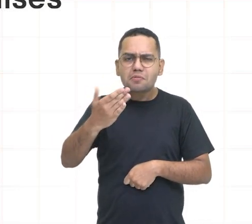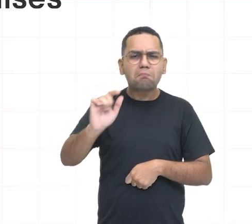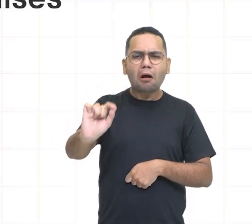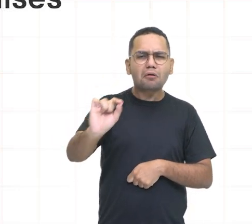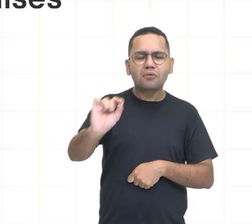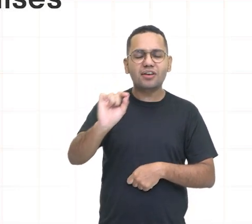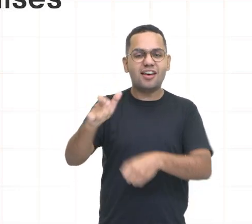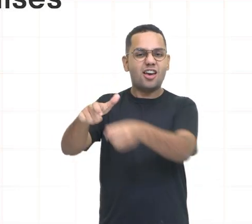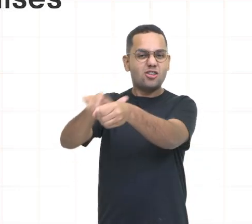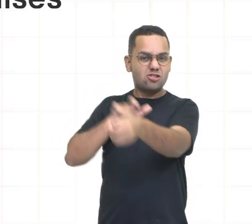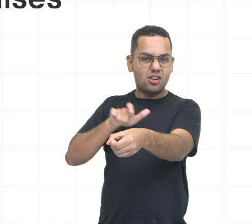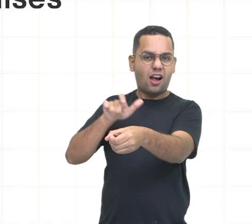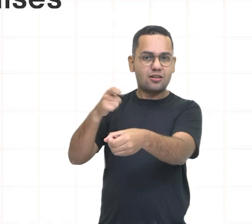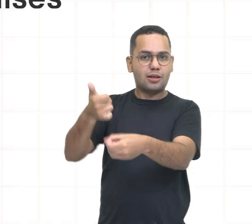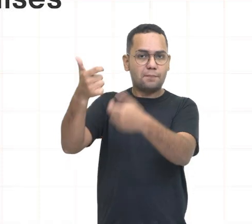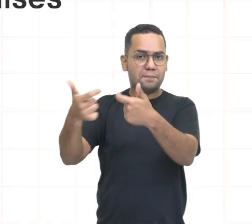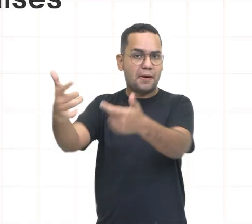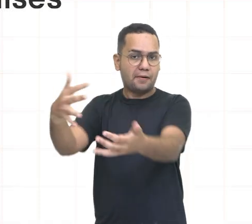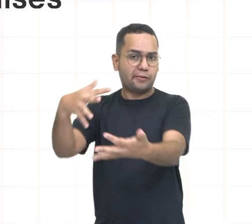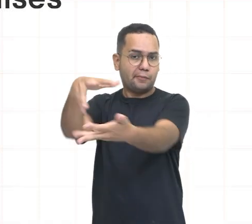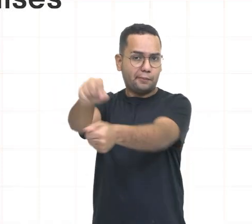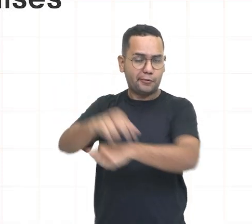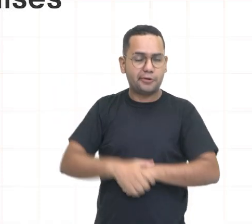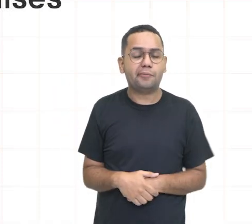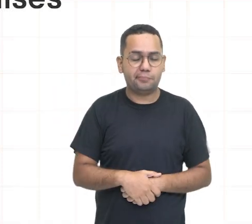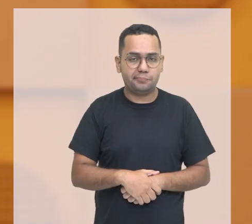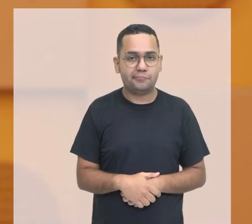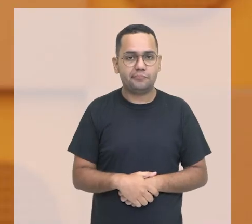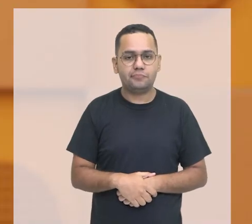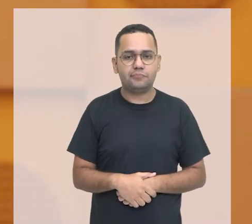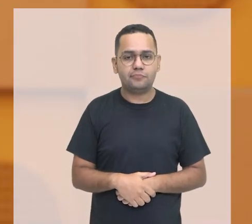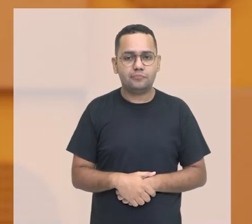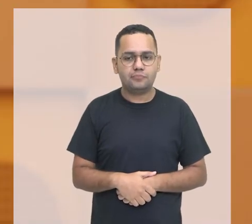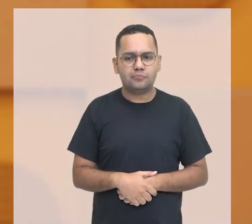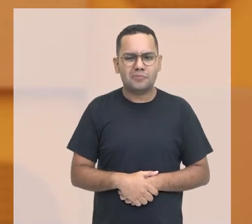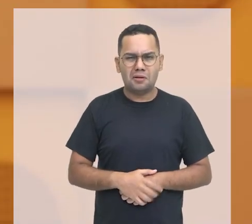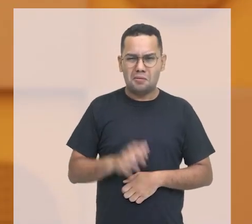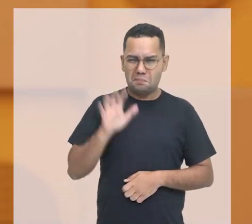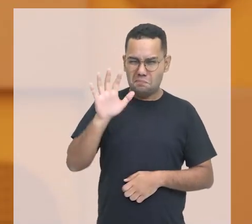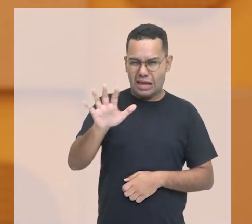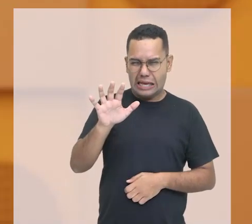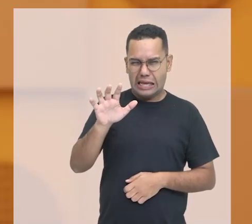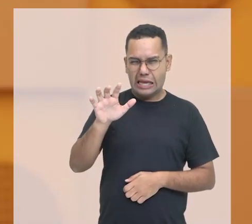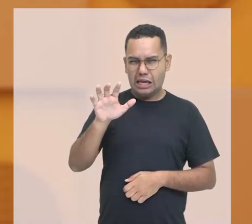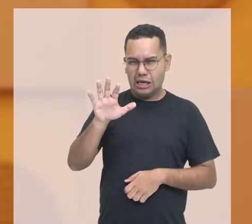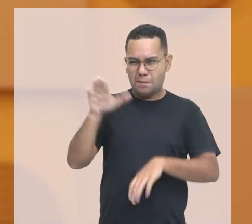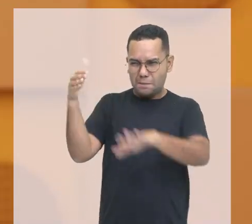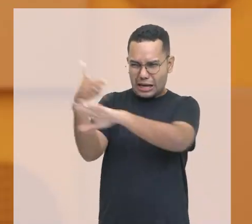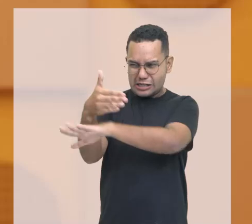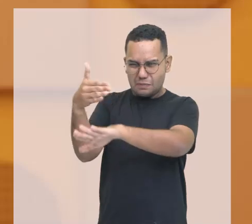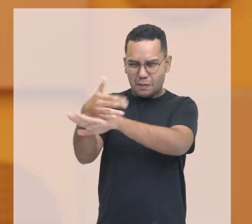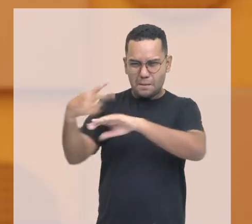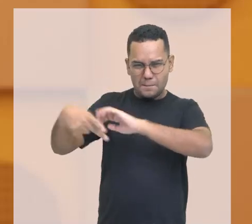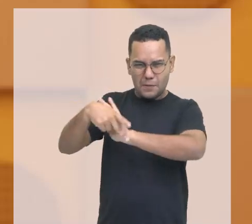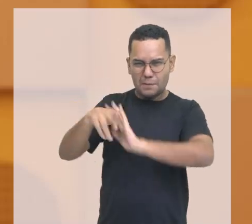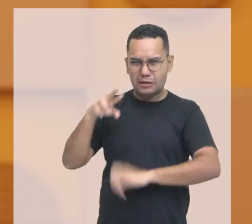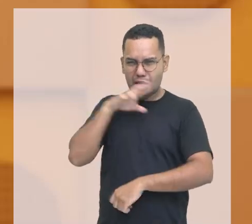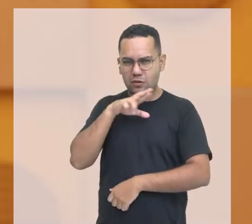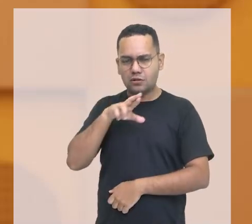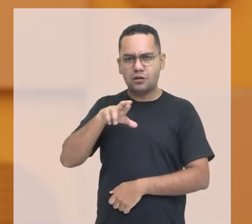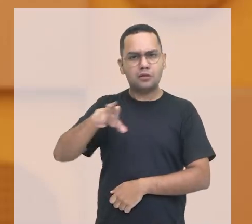Guerra Mundial, que, como eu falei para vocês, não era uma guerra a priori da Rússia, era uma guerra das chamadas